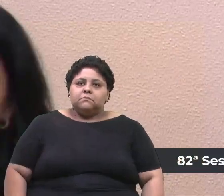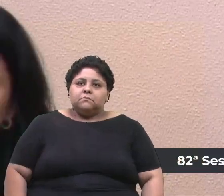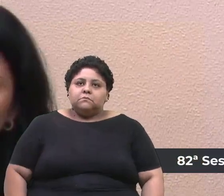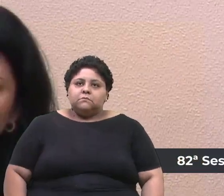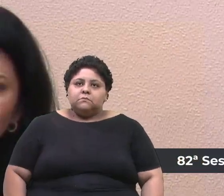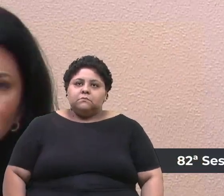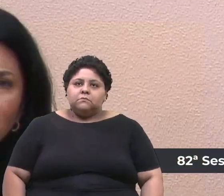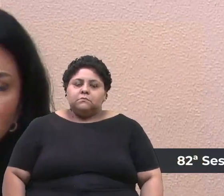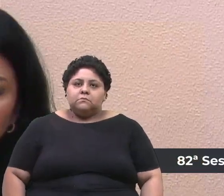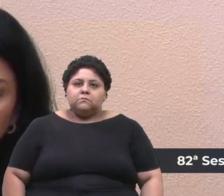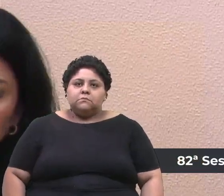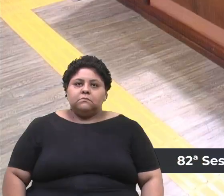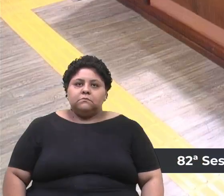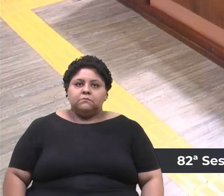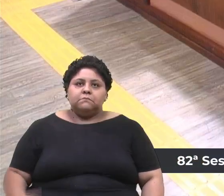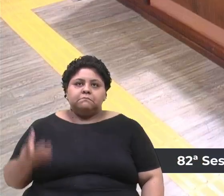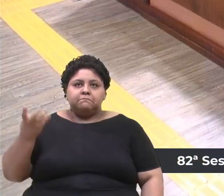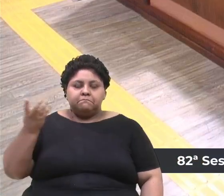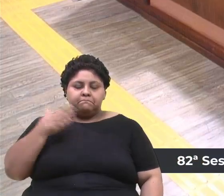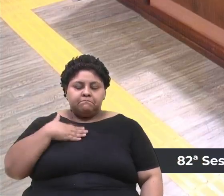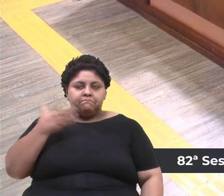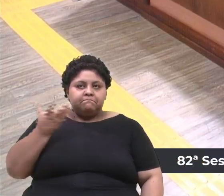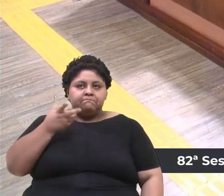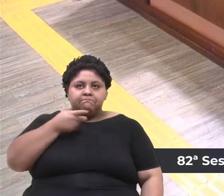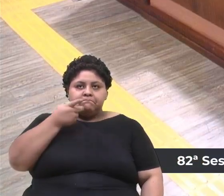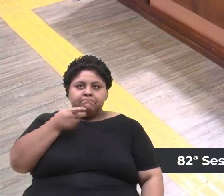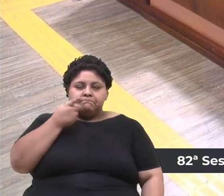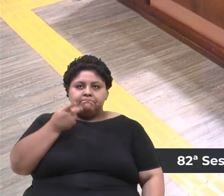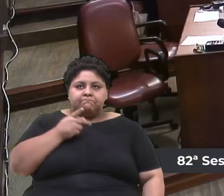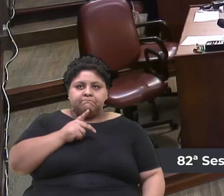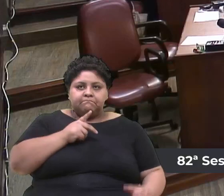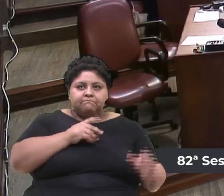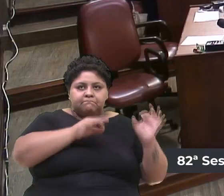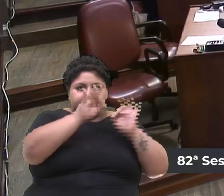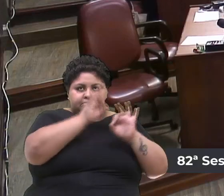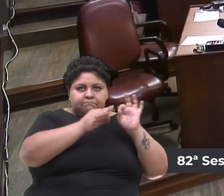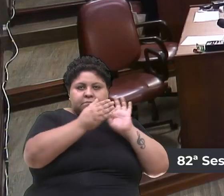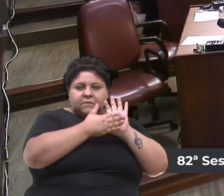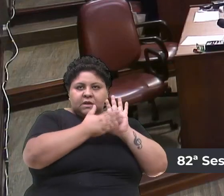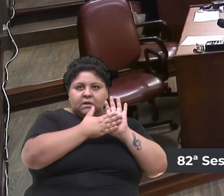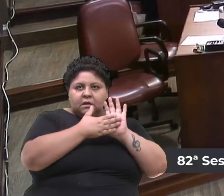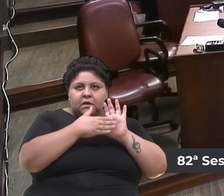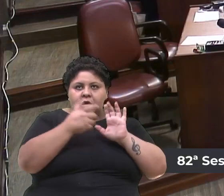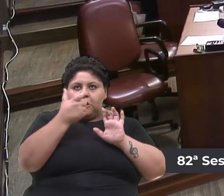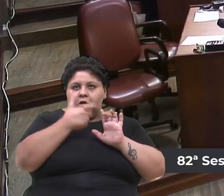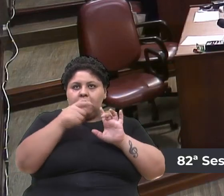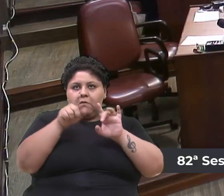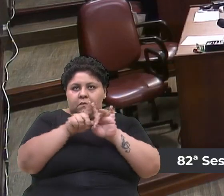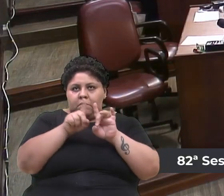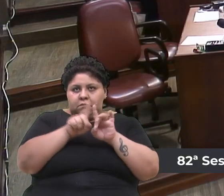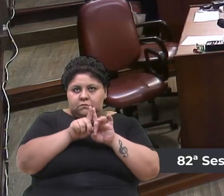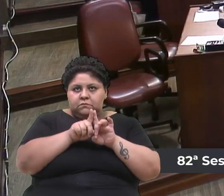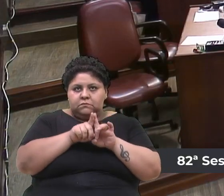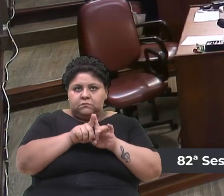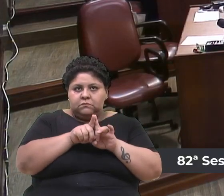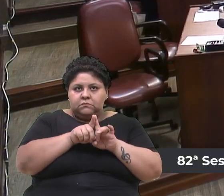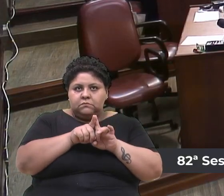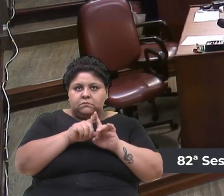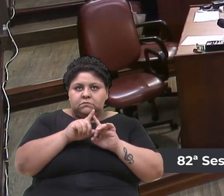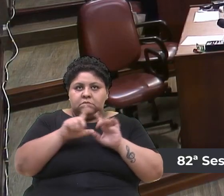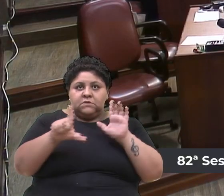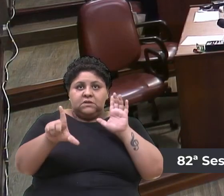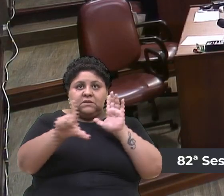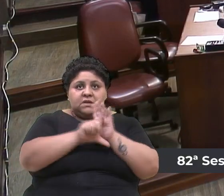Eu quero falar sobre esse plano. Eu acho também que talvez seja a lei mais importante